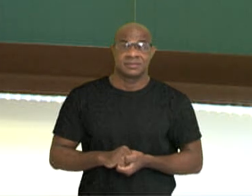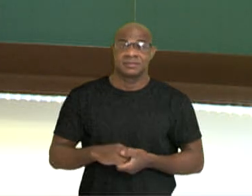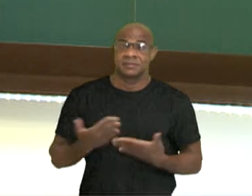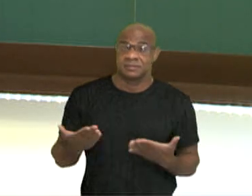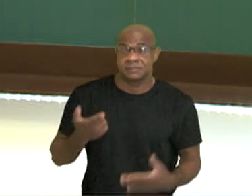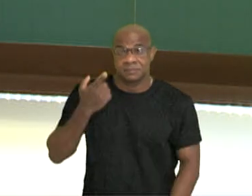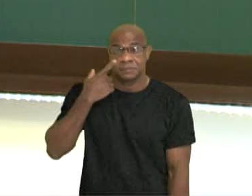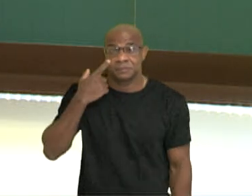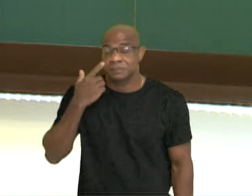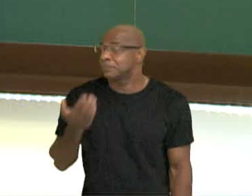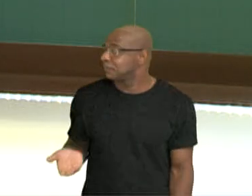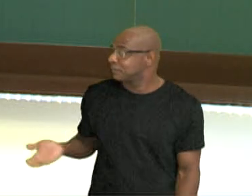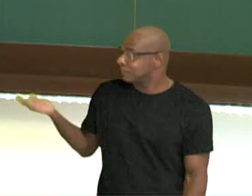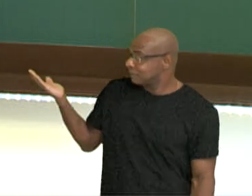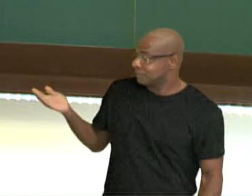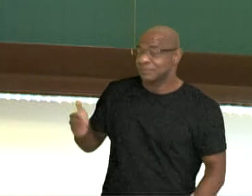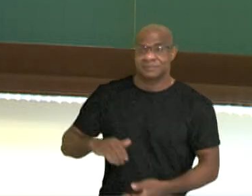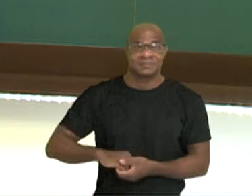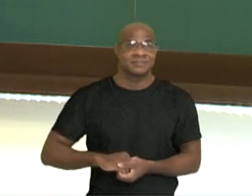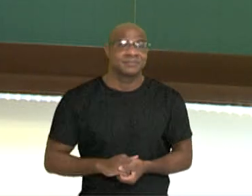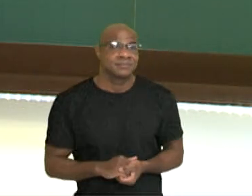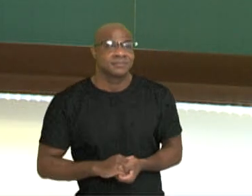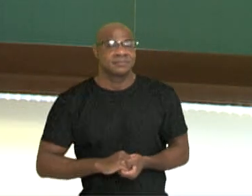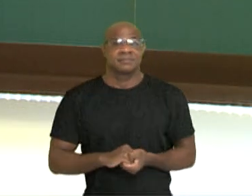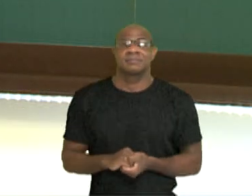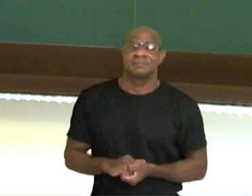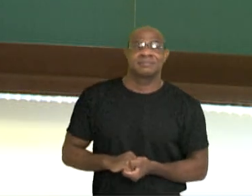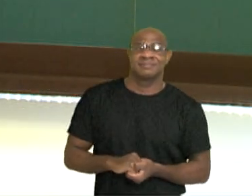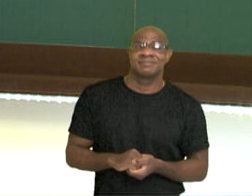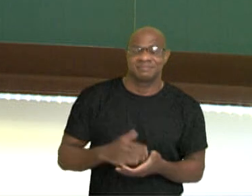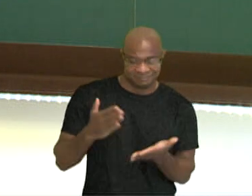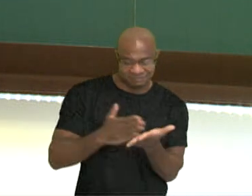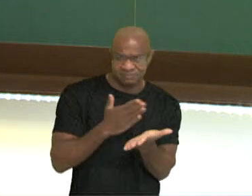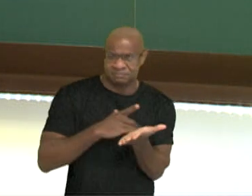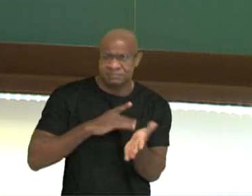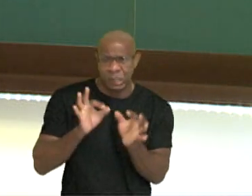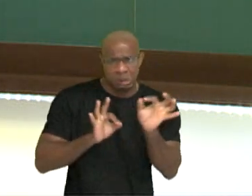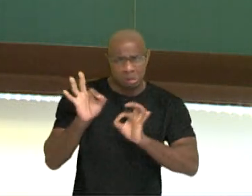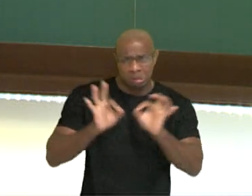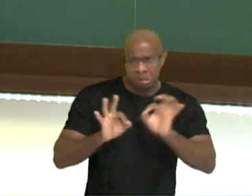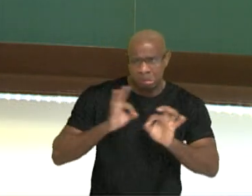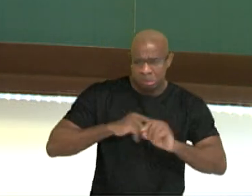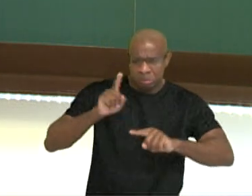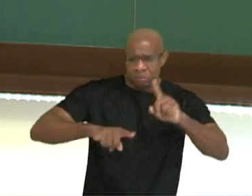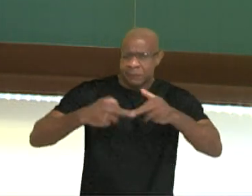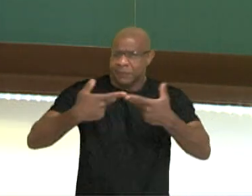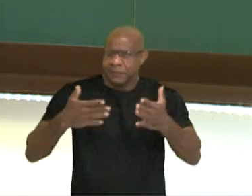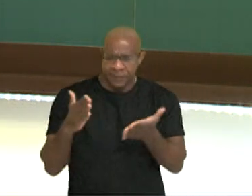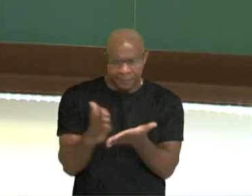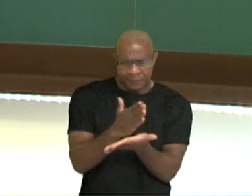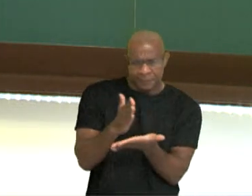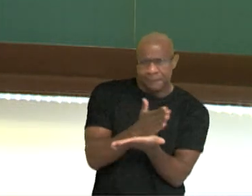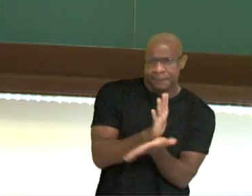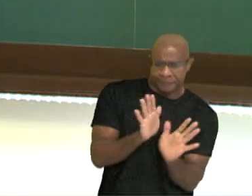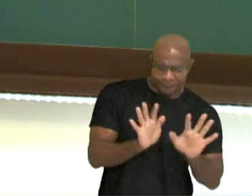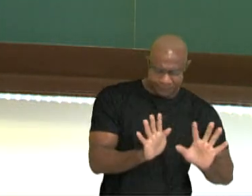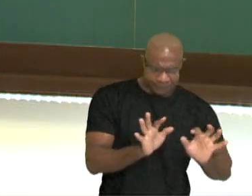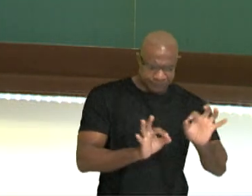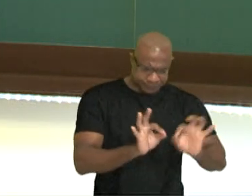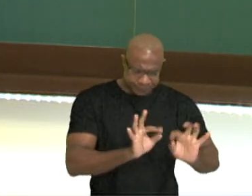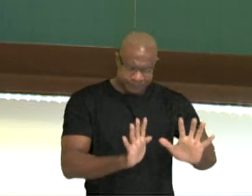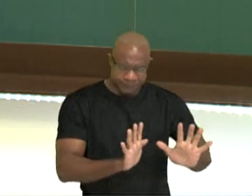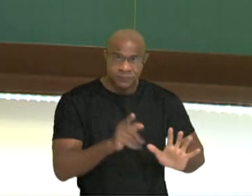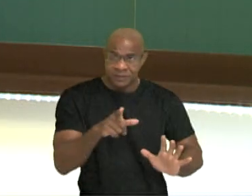Vamos retomar a correção da atividade? Claro que o caderno está organizado, o material está todo separadinho, você